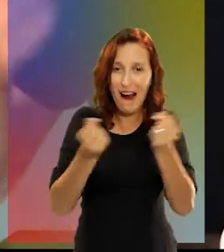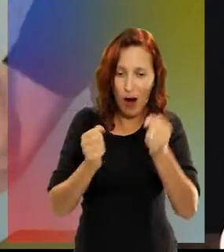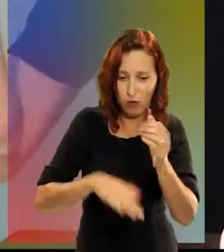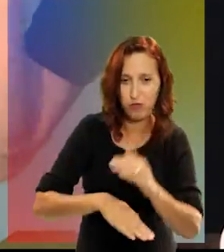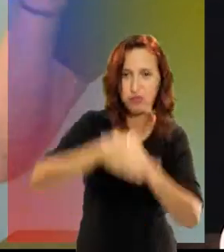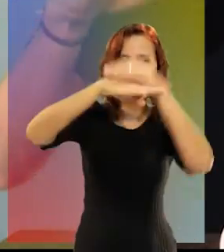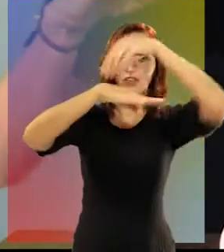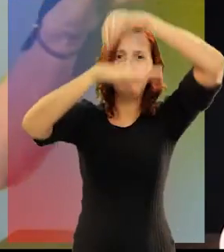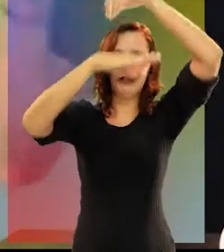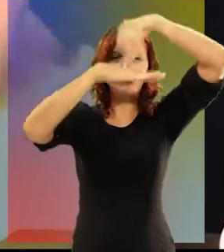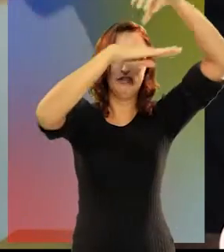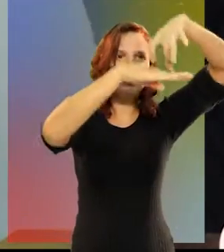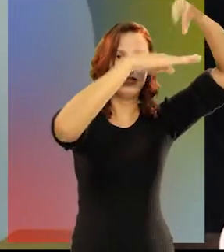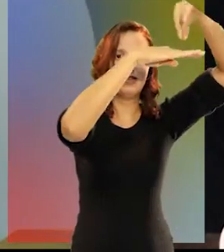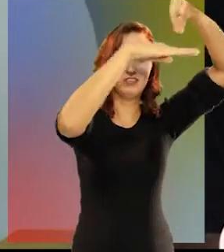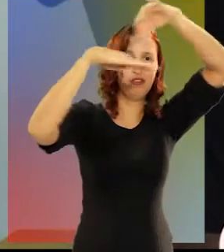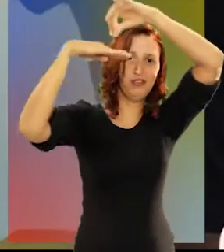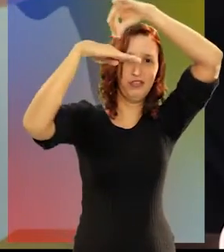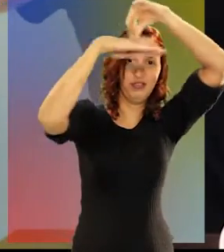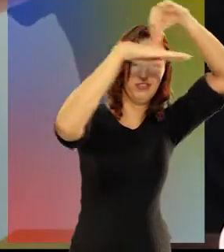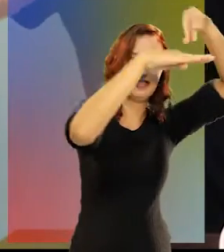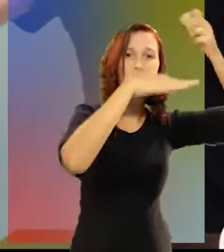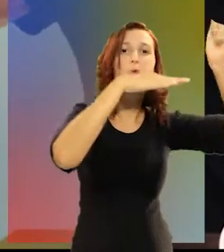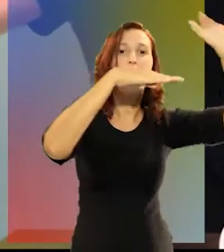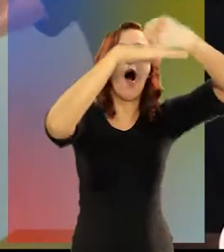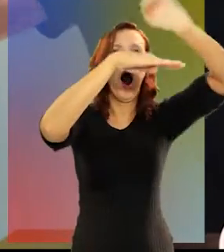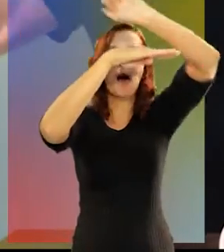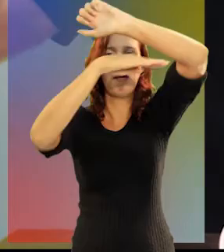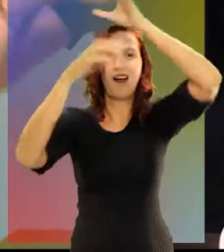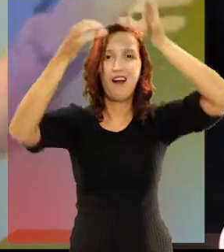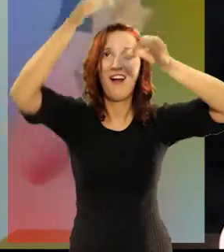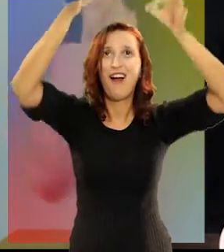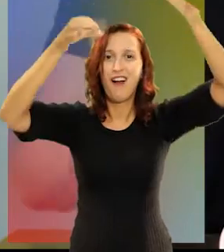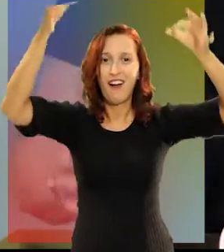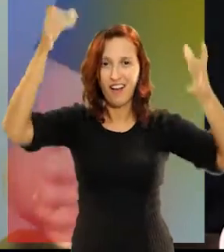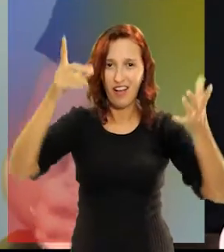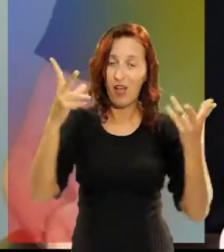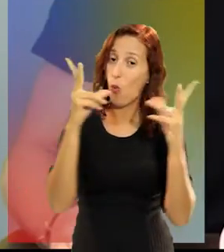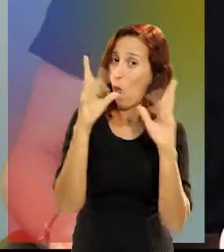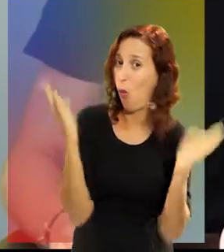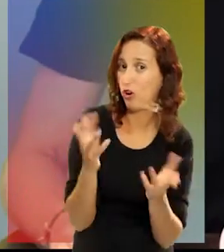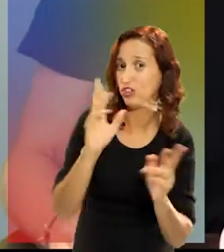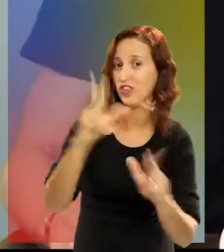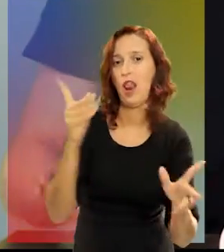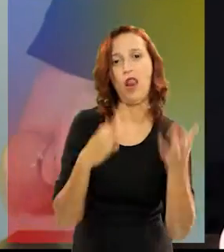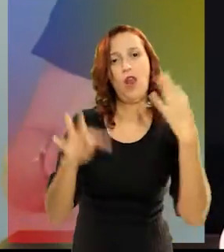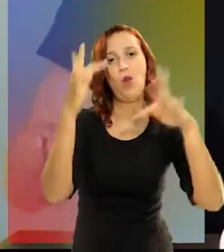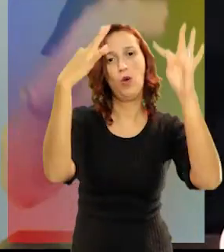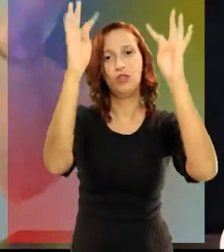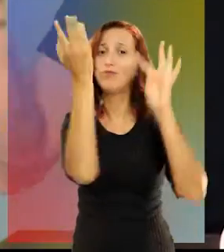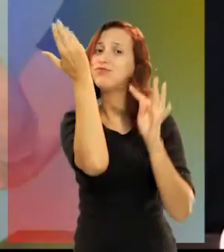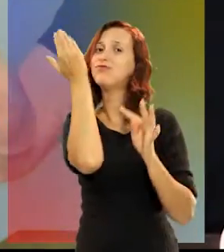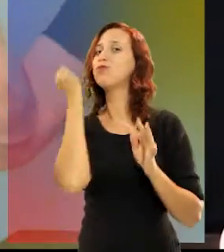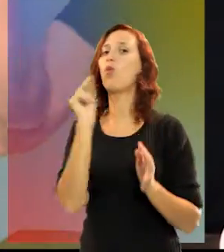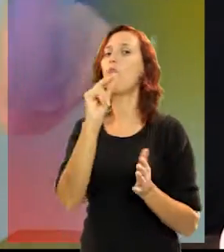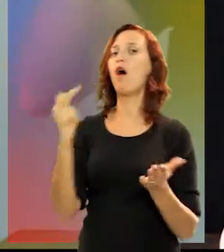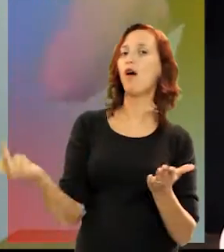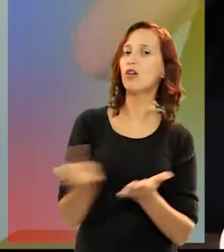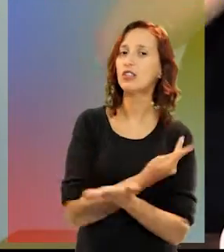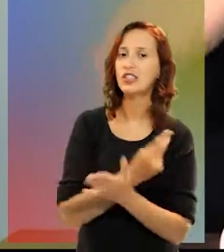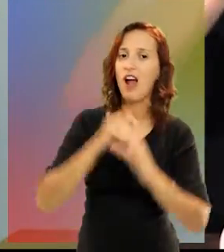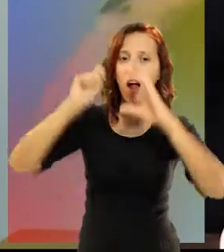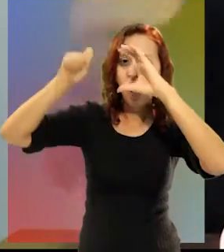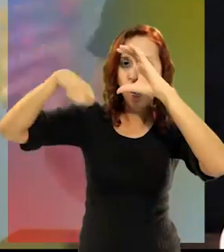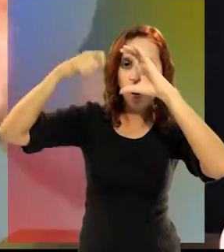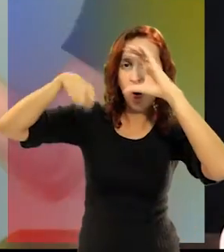empurra o carro na cordinha. Só que não dá pra depois você apagar o cabo como se faz hoje, entendeu? Então o que os caras faziam? O carro vai passar em